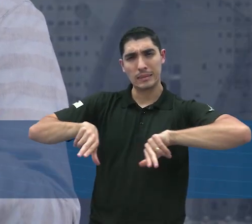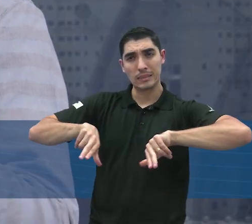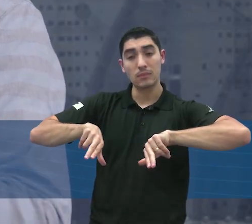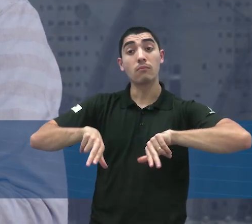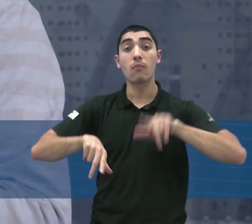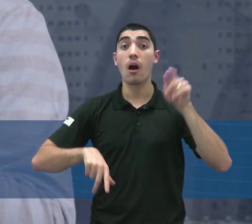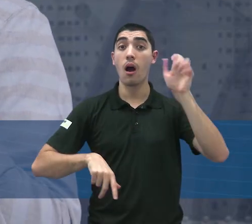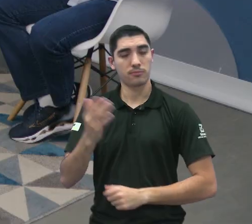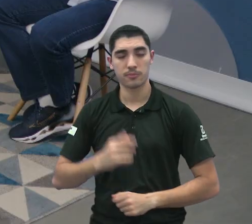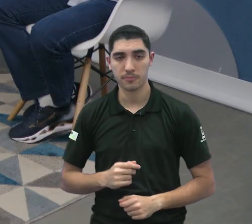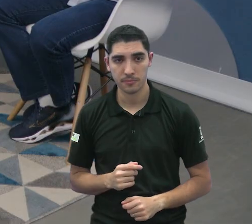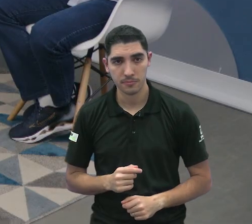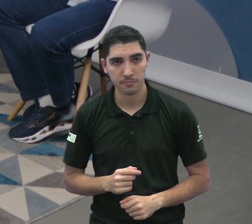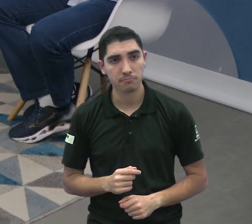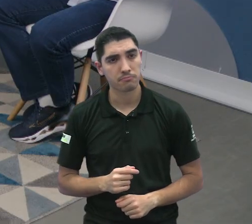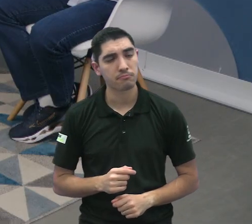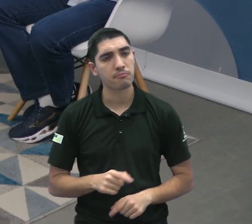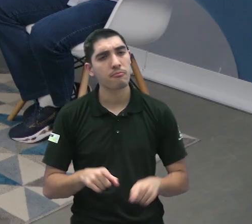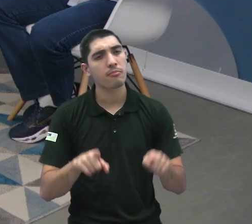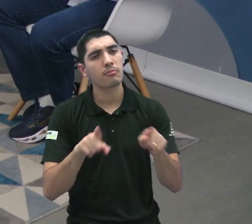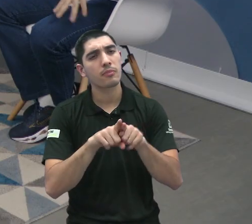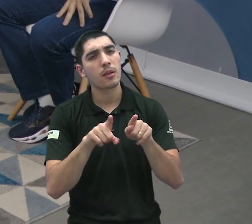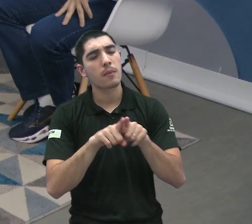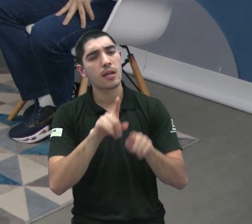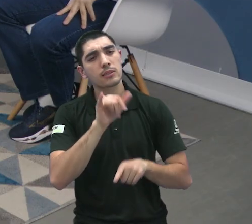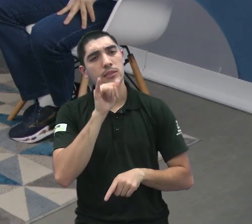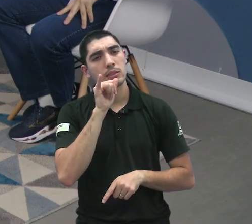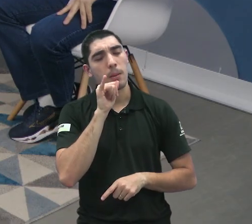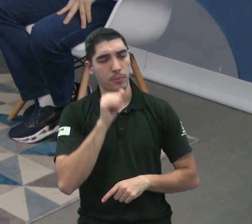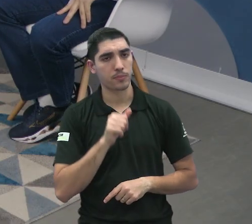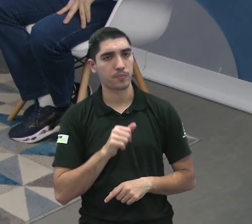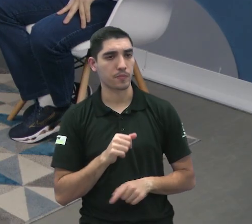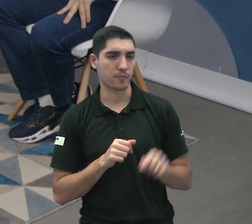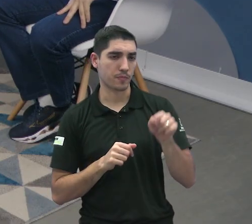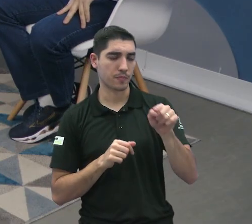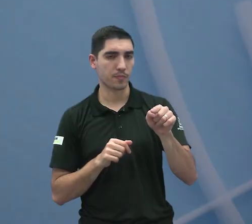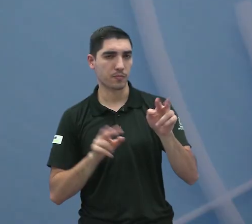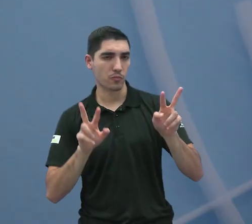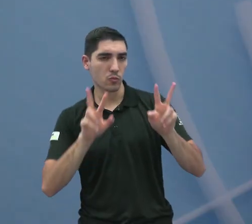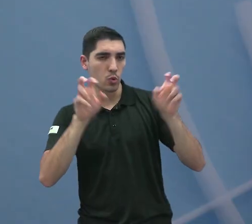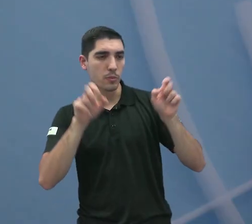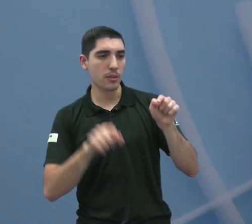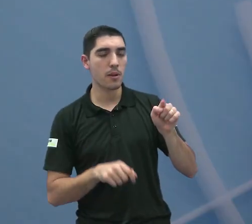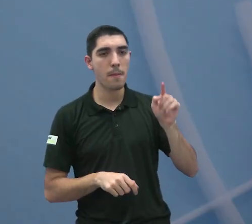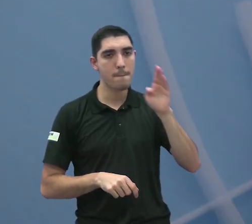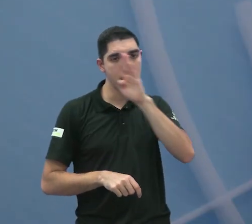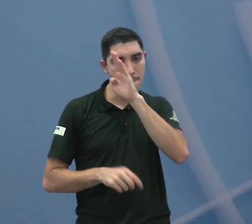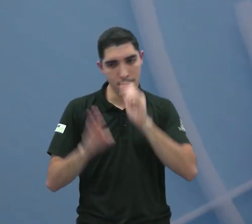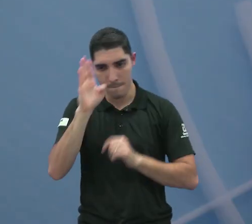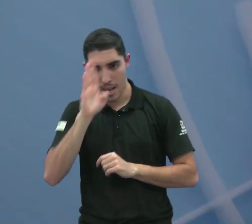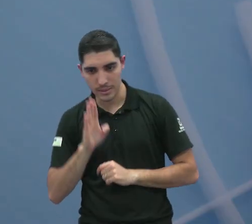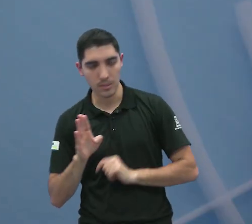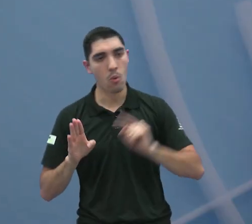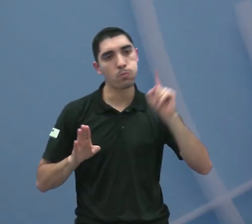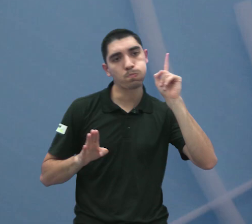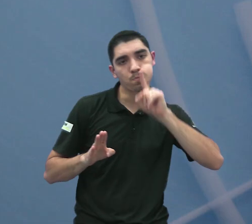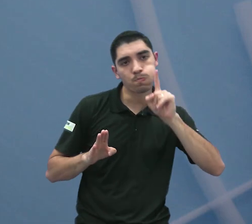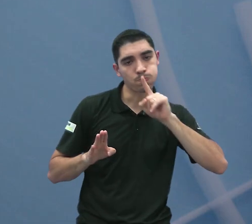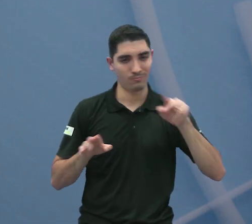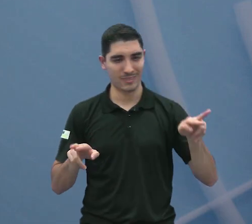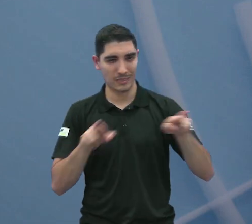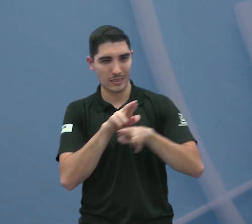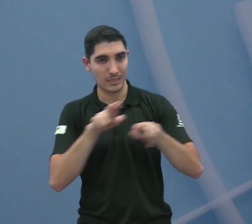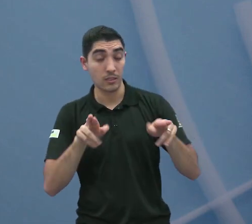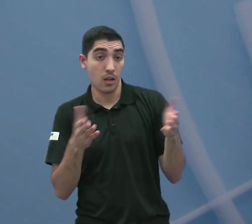estão na África e na Ásia. Também conta, por exemplo, nessa relação entre Brasil e Estados Unidos, principalmente nesse